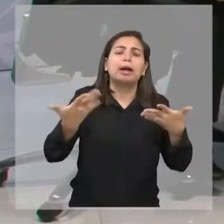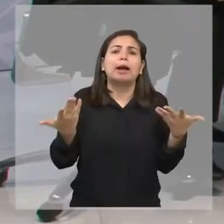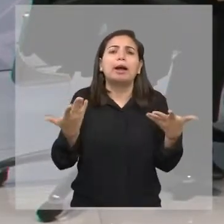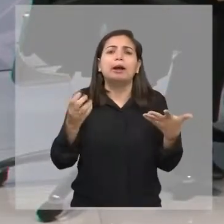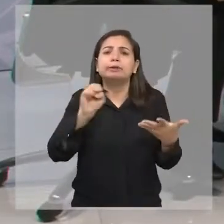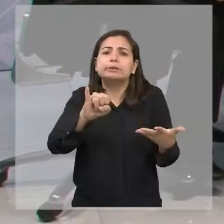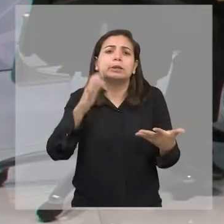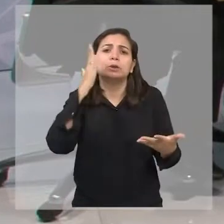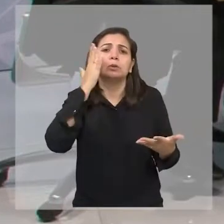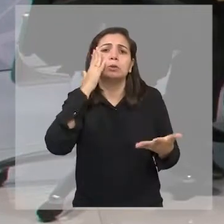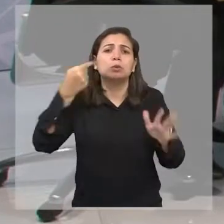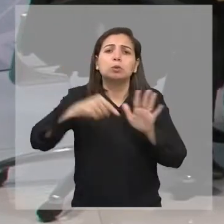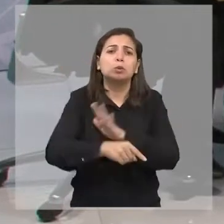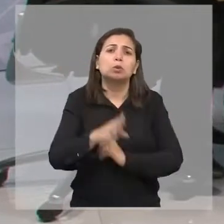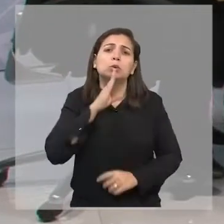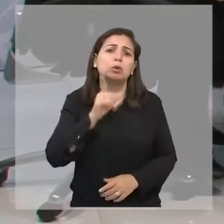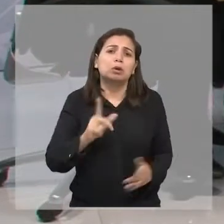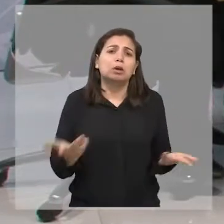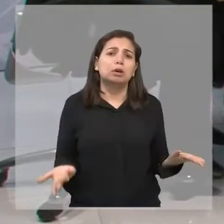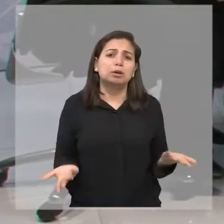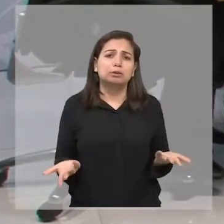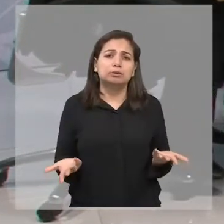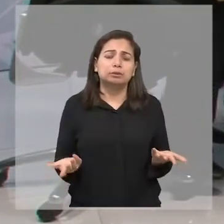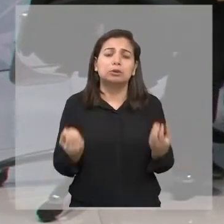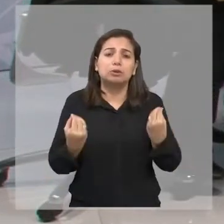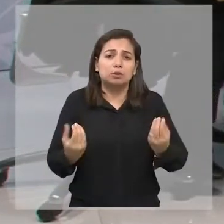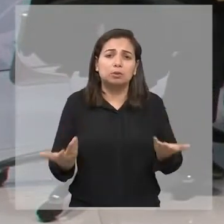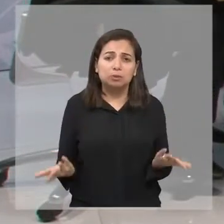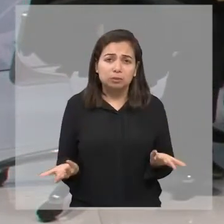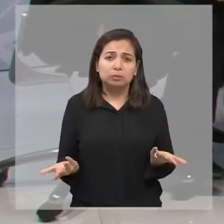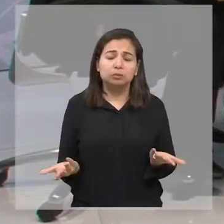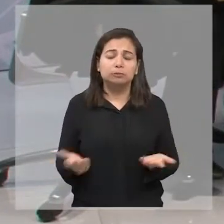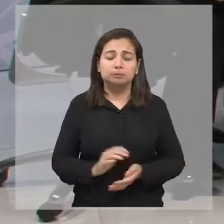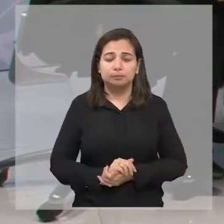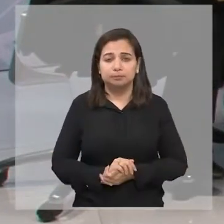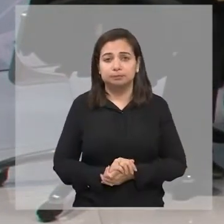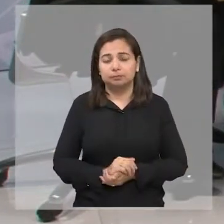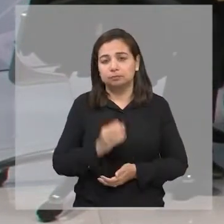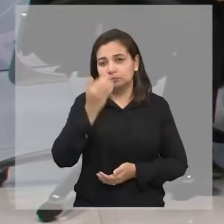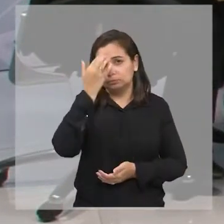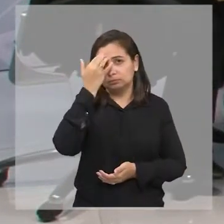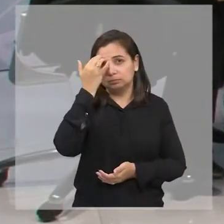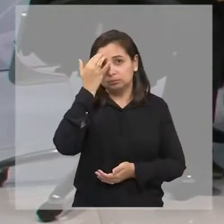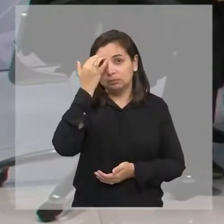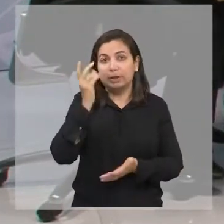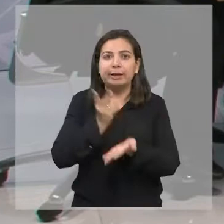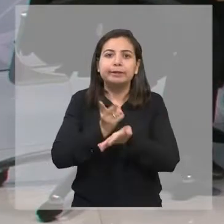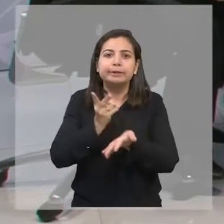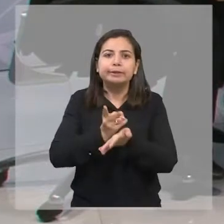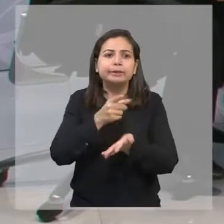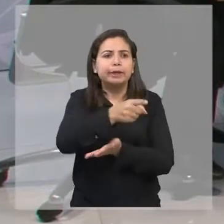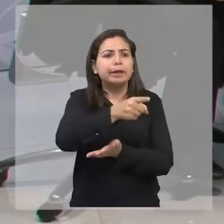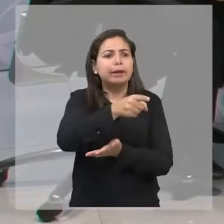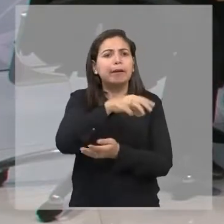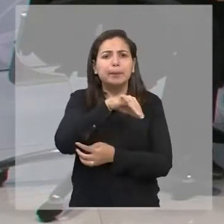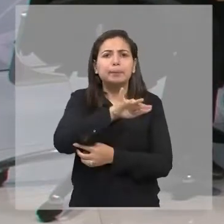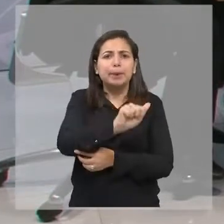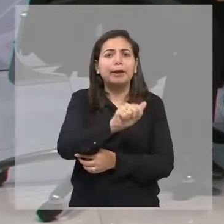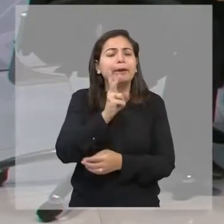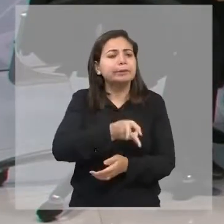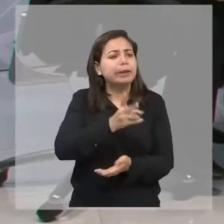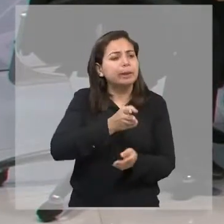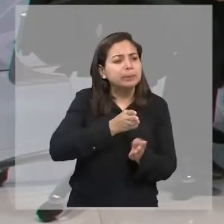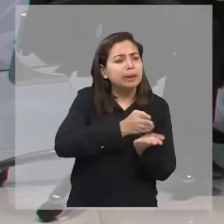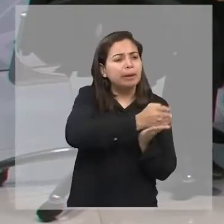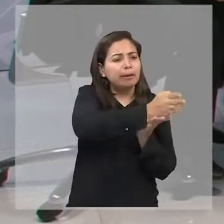Universidade, então, vamos lá, patentes mundiais. Vamos pegar as métricas. Ele quer toda a vida partir para esse. Num dado que ele não me mostra.